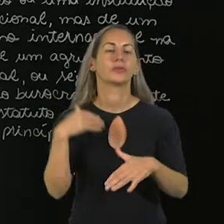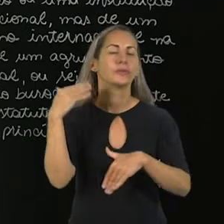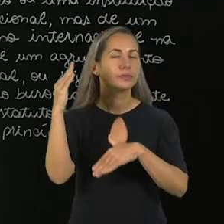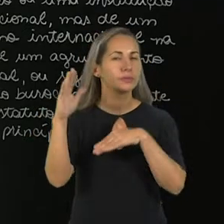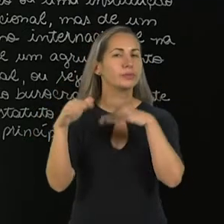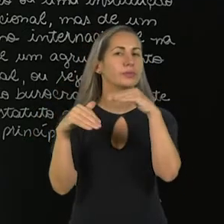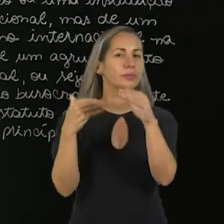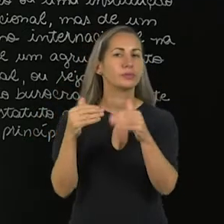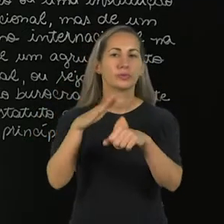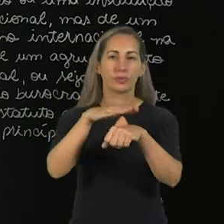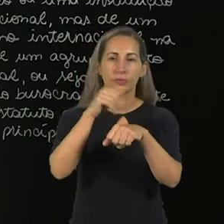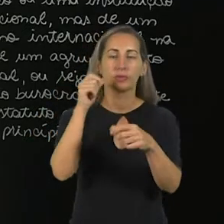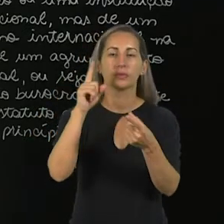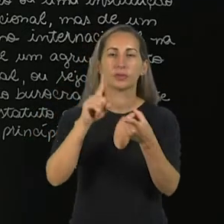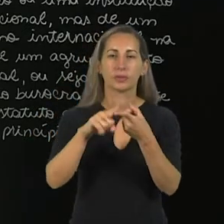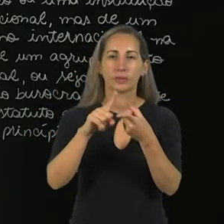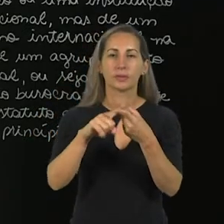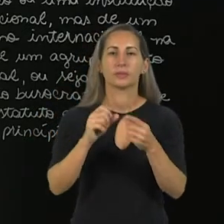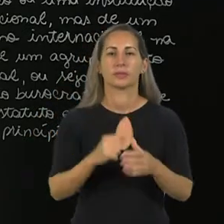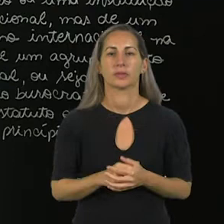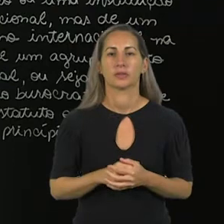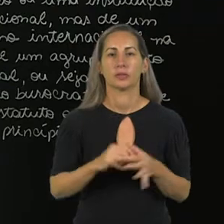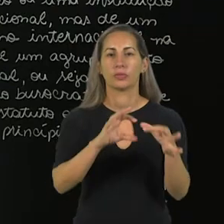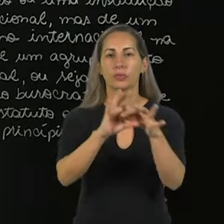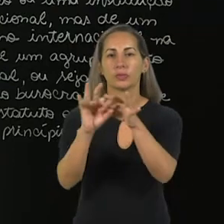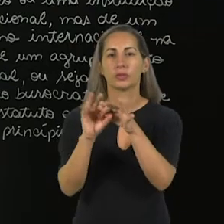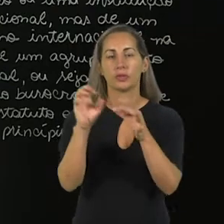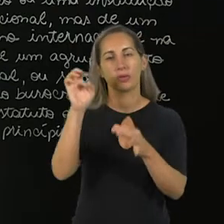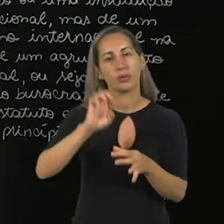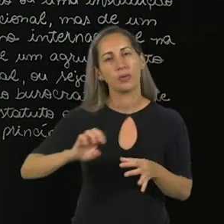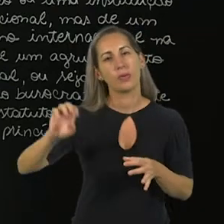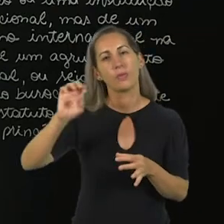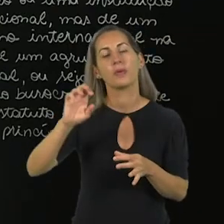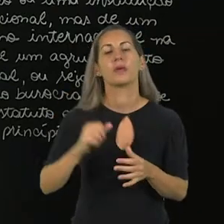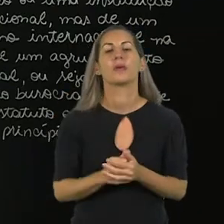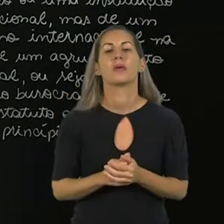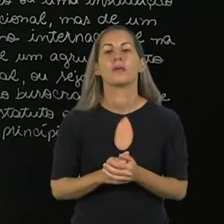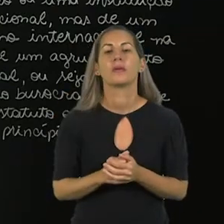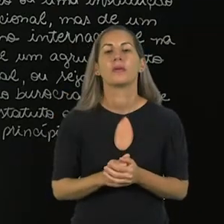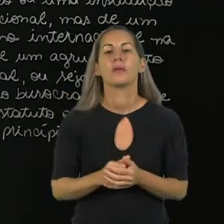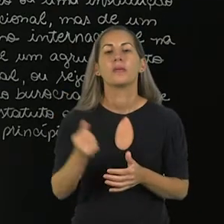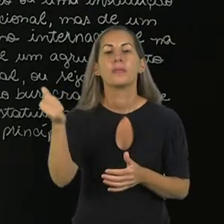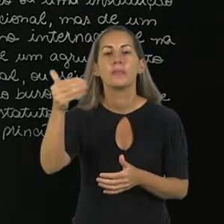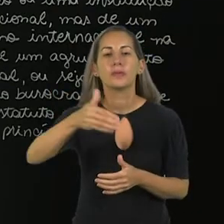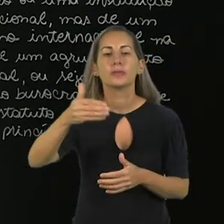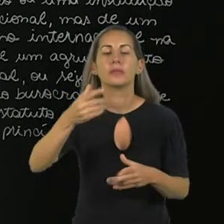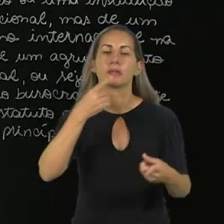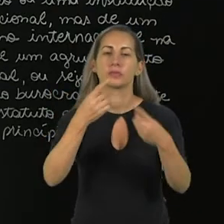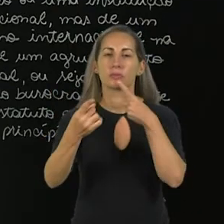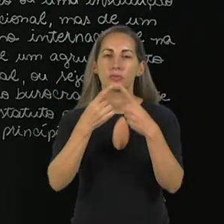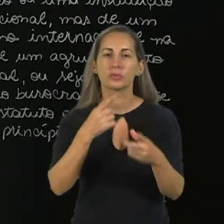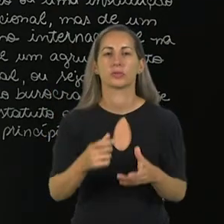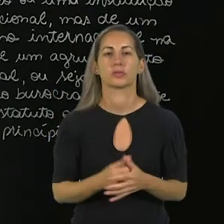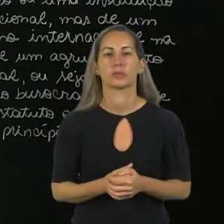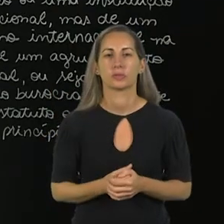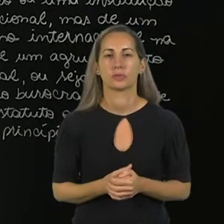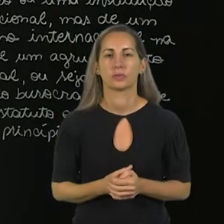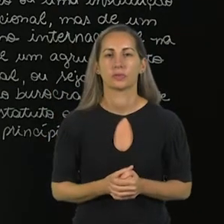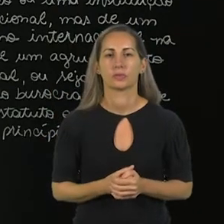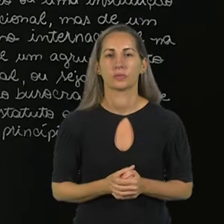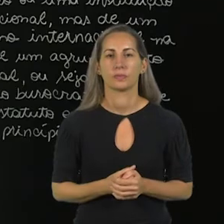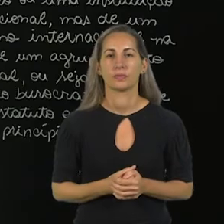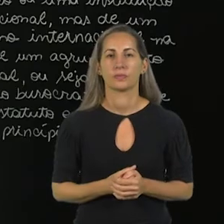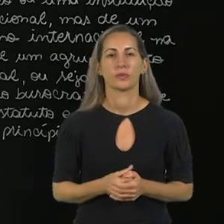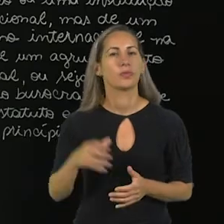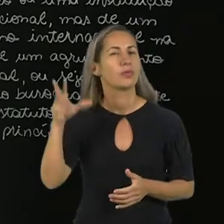caminho, foi convidado também a União Europeia para participar dessas discussões como uma maneira mais